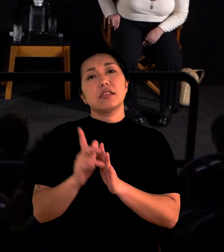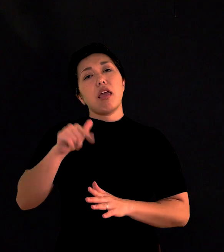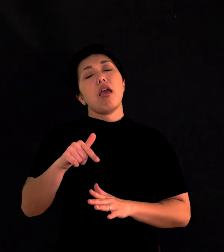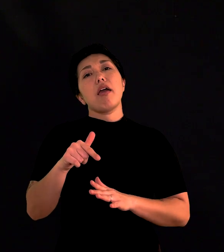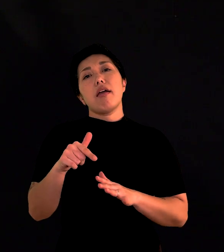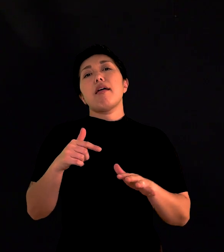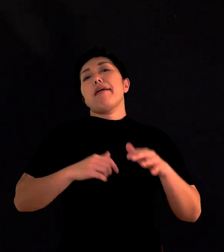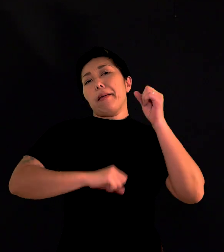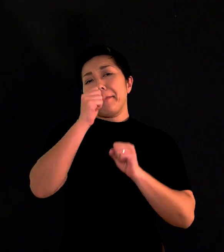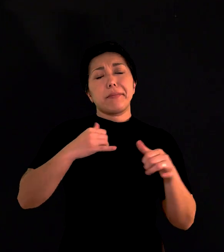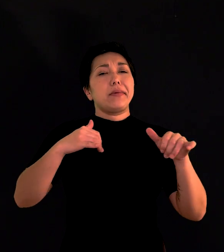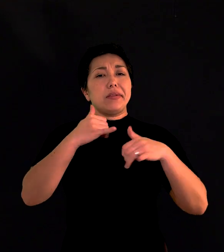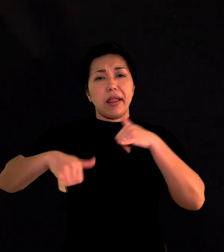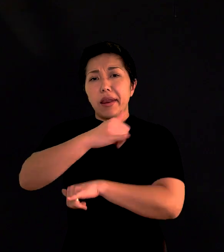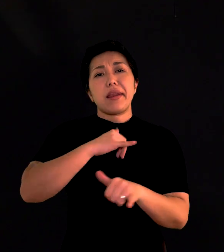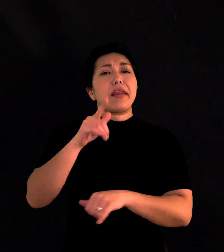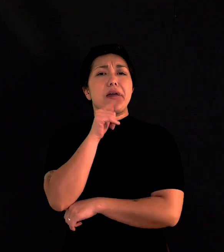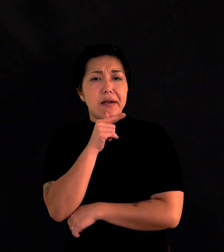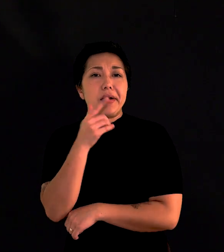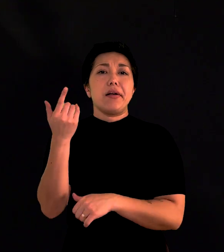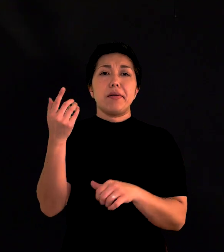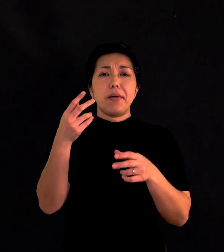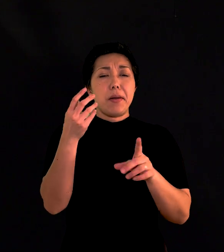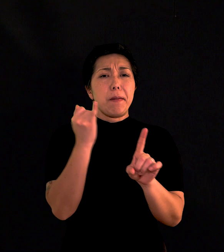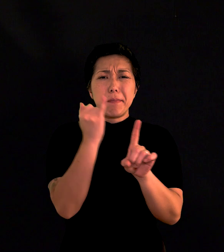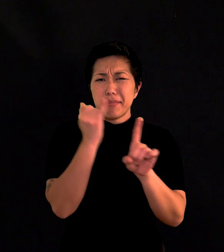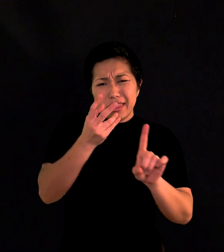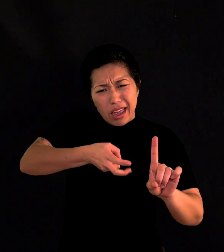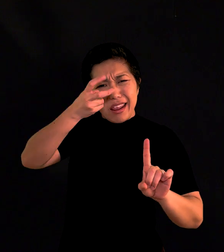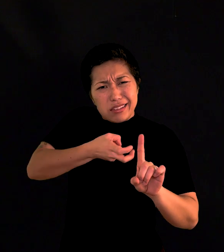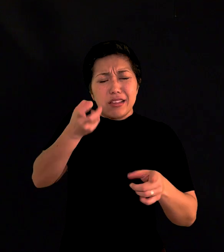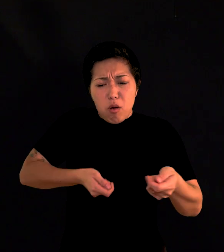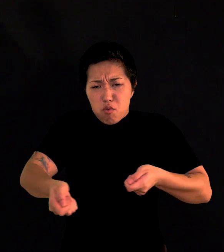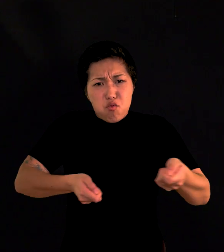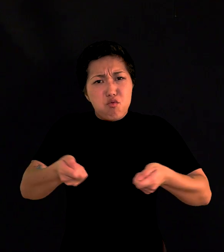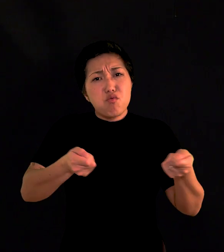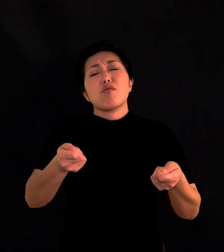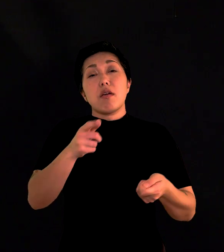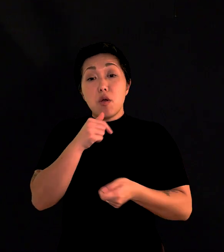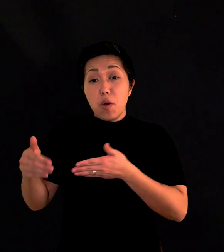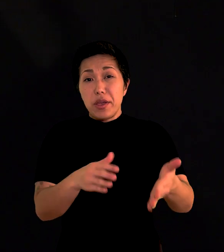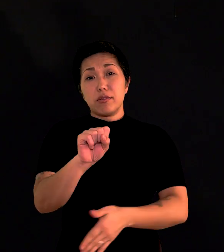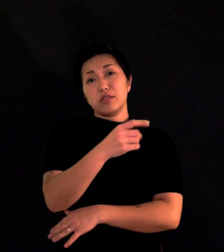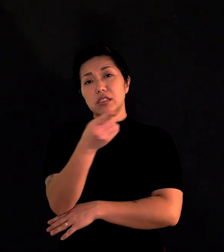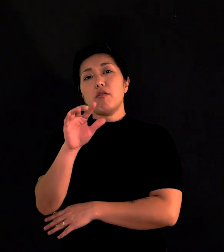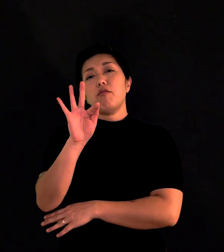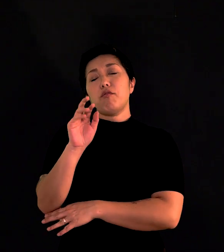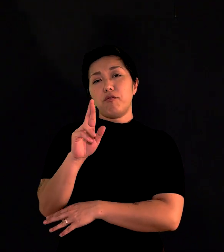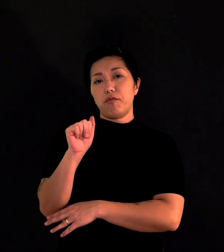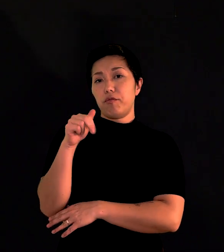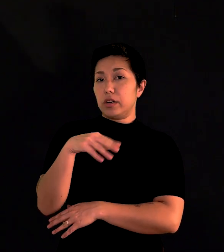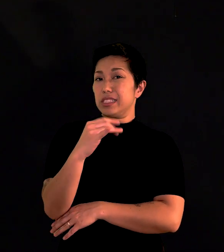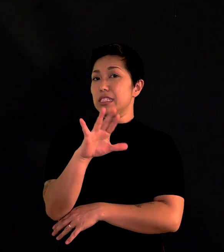de desastre total, são as grandes obras, né? Hidrelétricas, mineração em grande escala, transposição